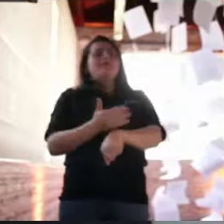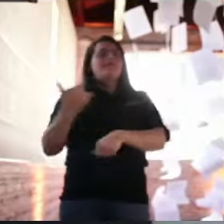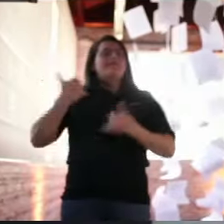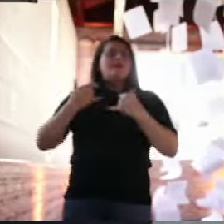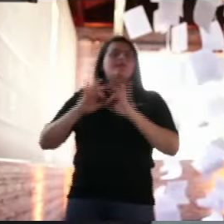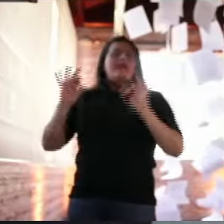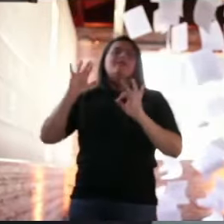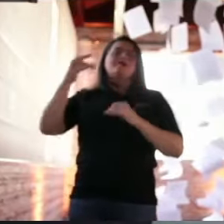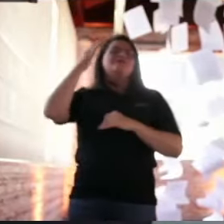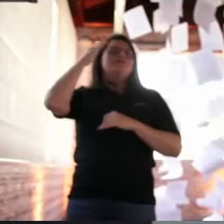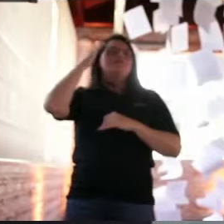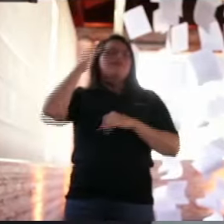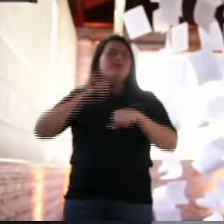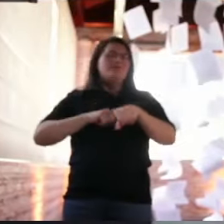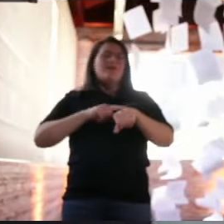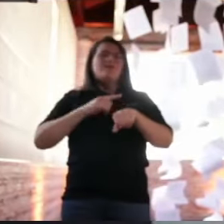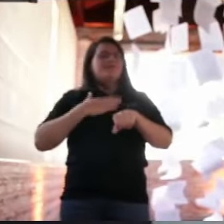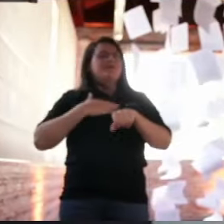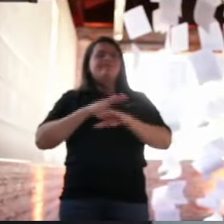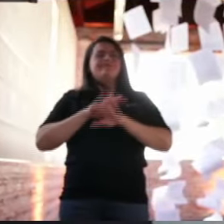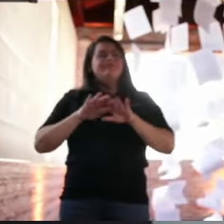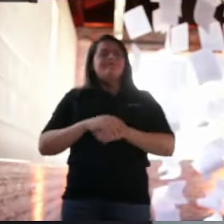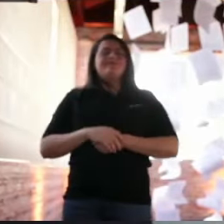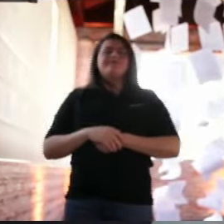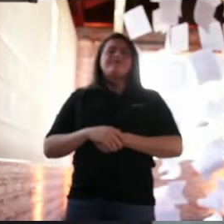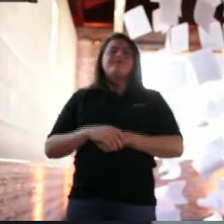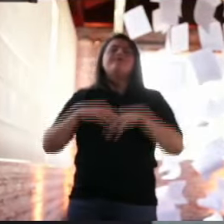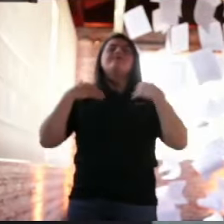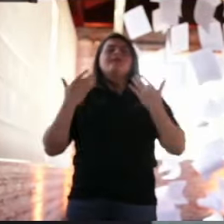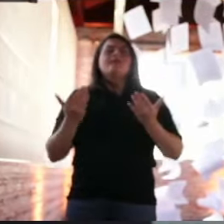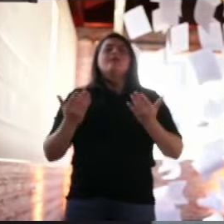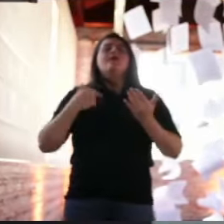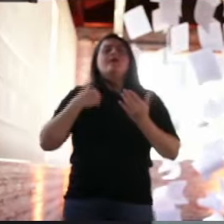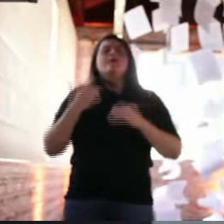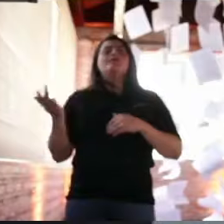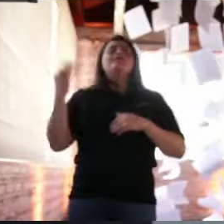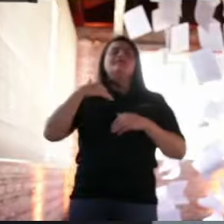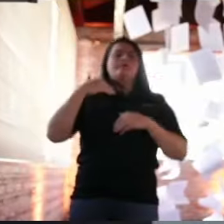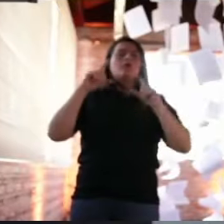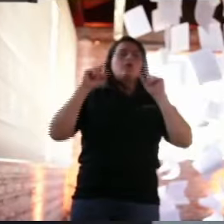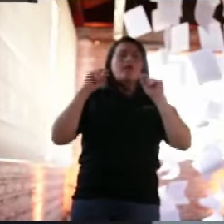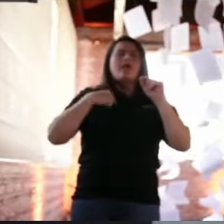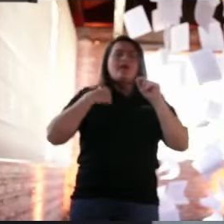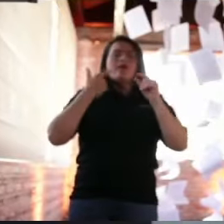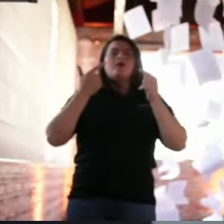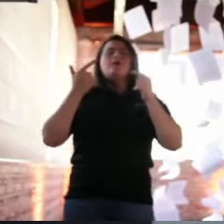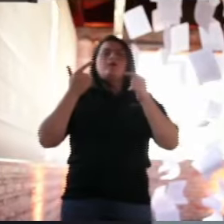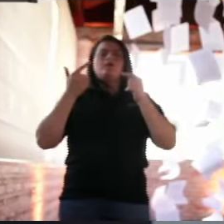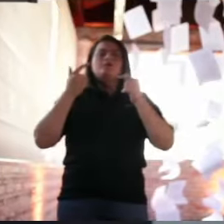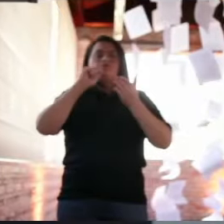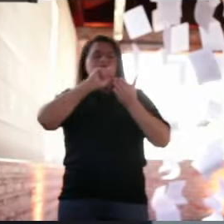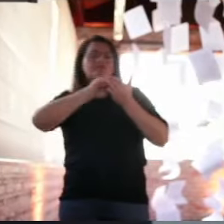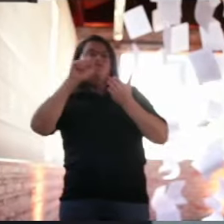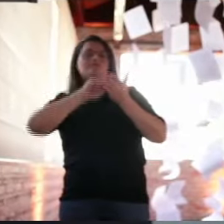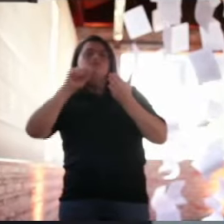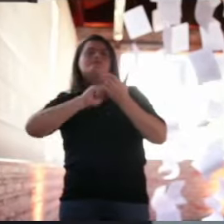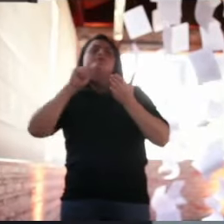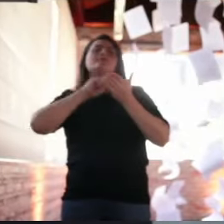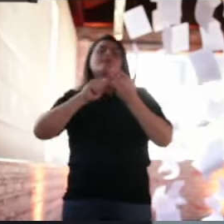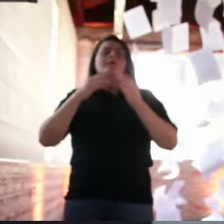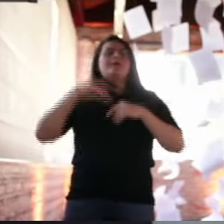avisou ao mesmo tempo dela bom eu vim trazer claro eu tô no meio de um de uma escrita e